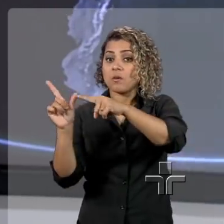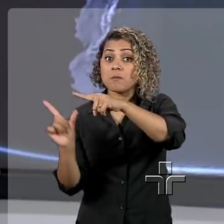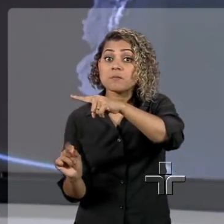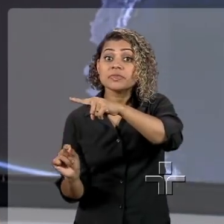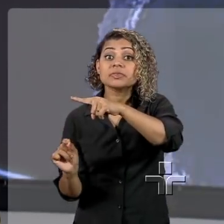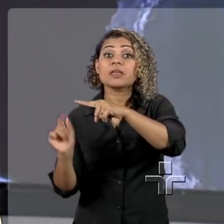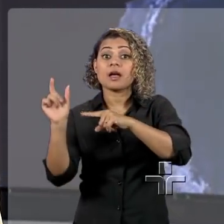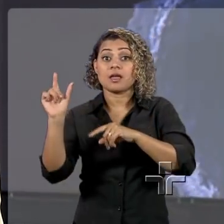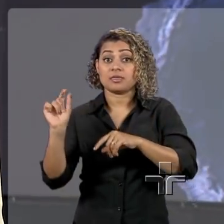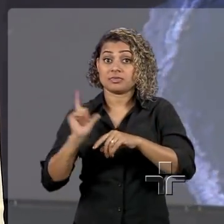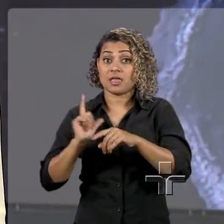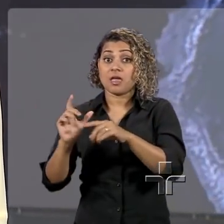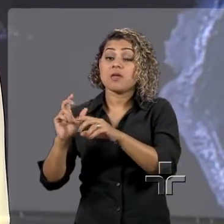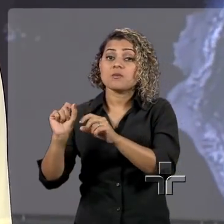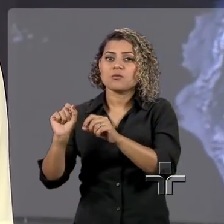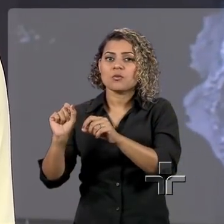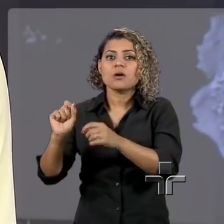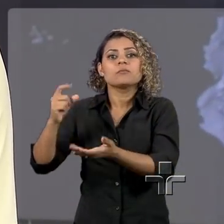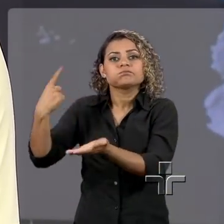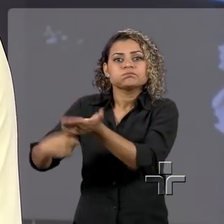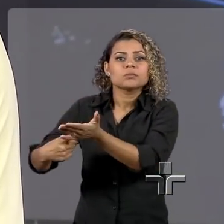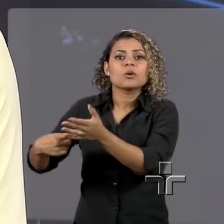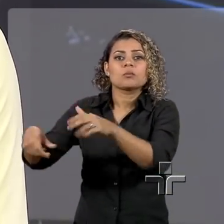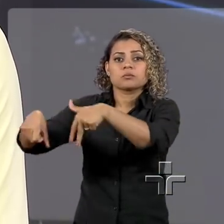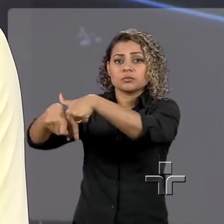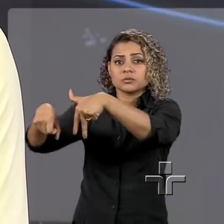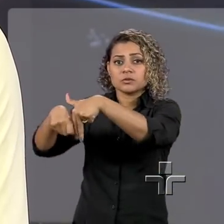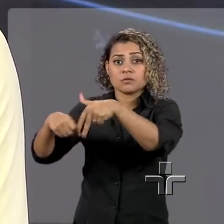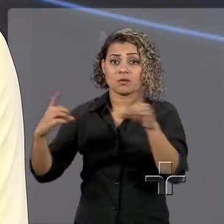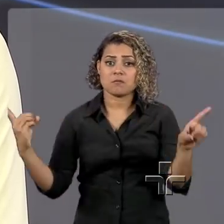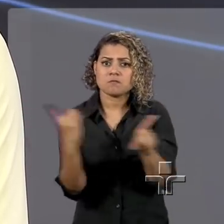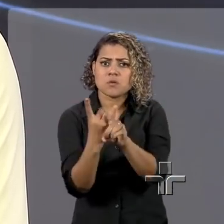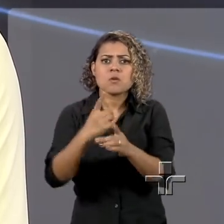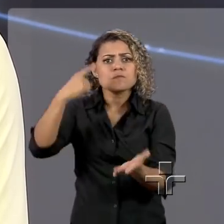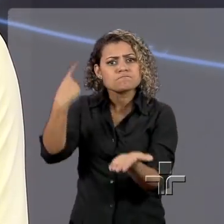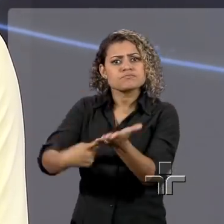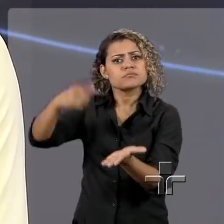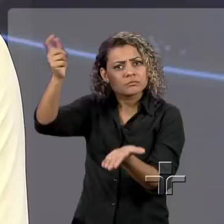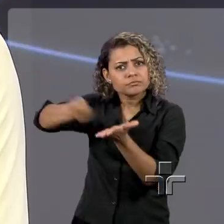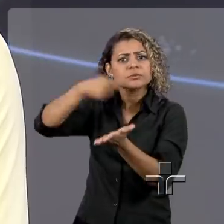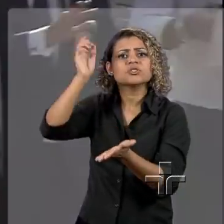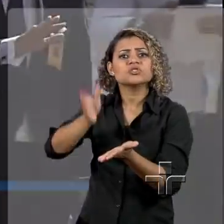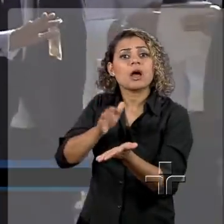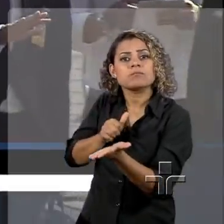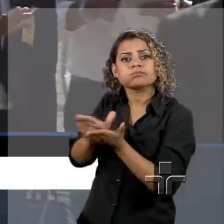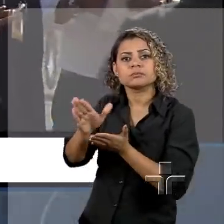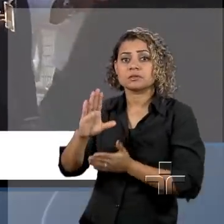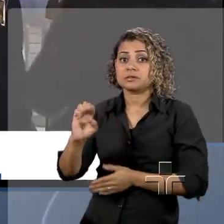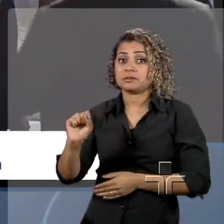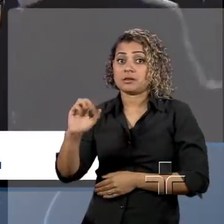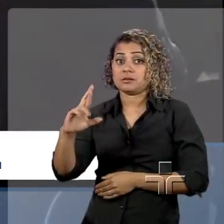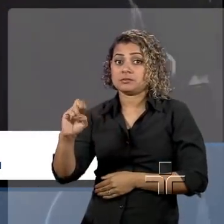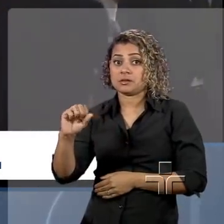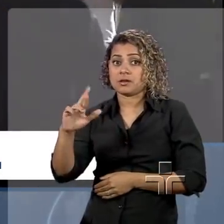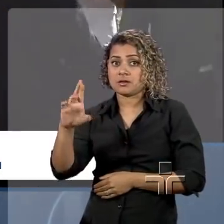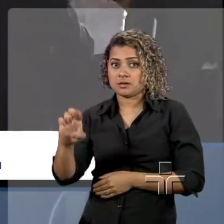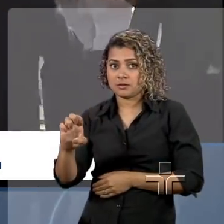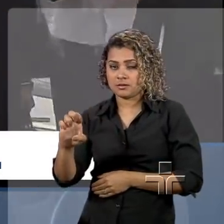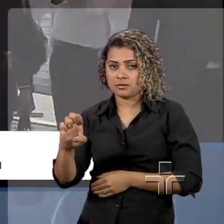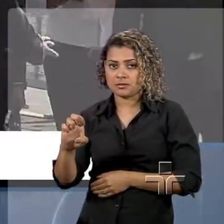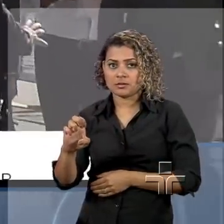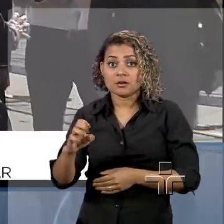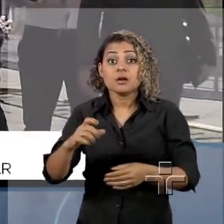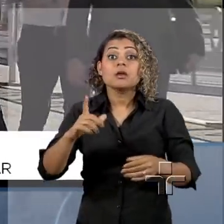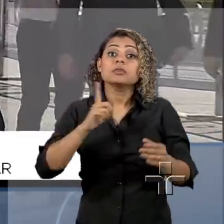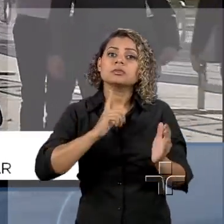fechou acordo sobre a extradição de Cesare Battisti. E o Jornal da Cultura tem muito mais. Diário